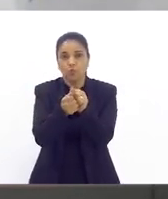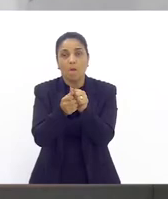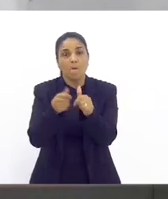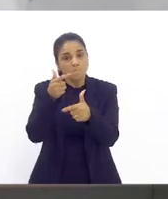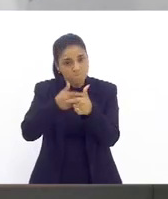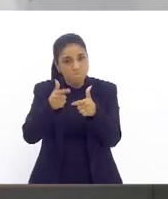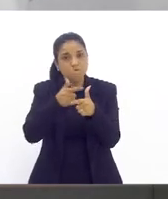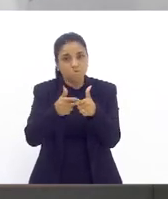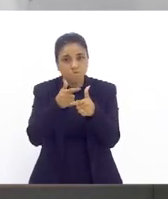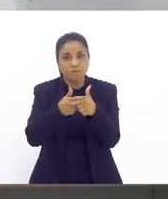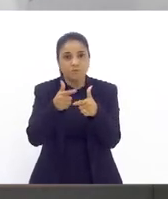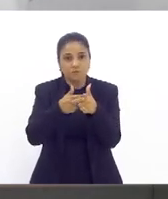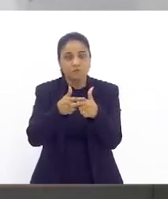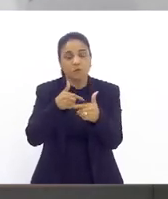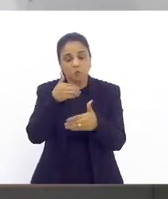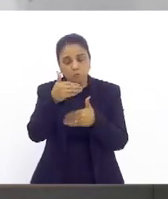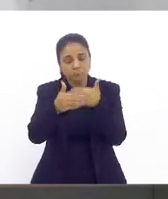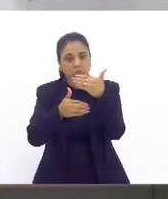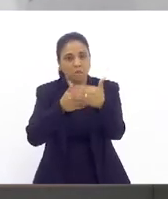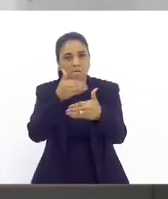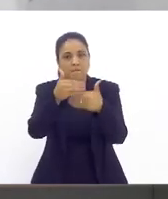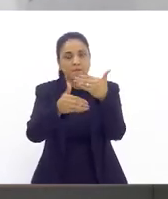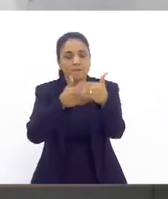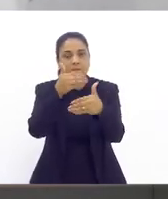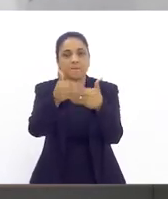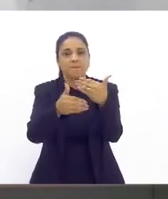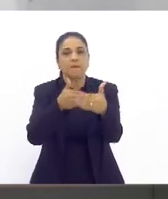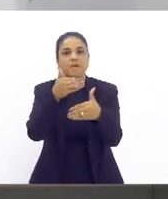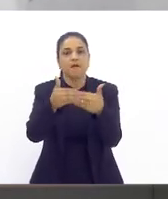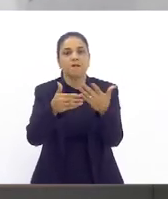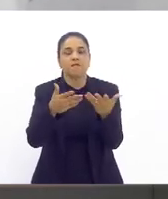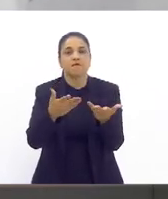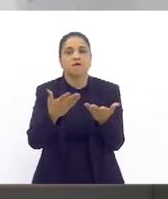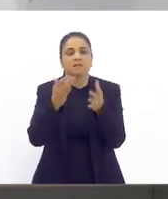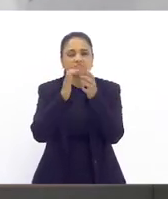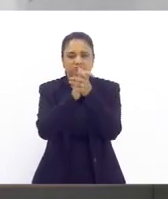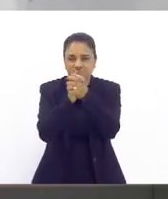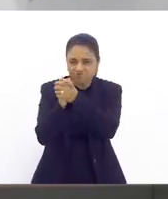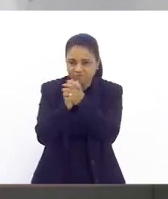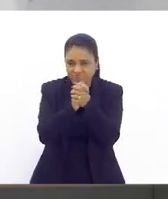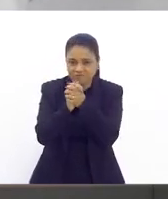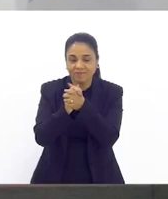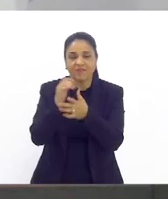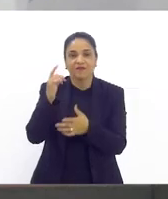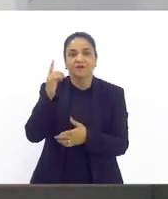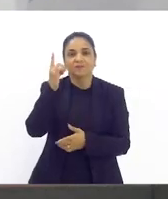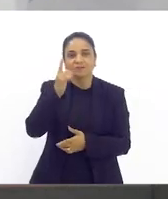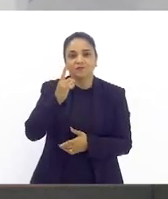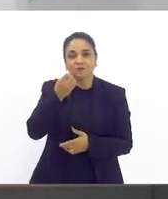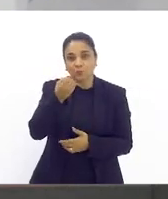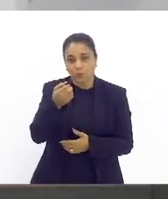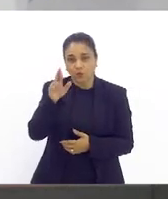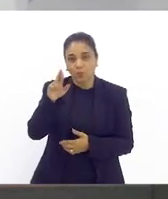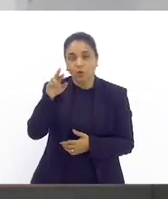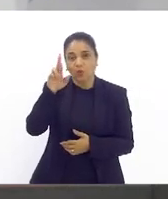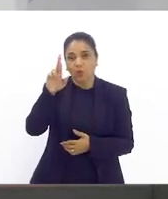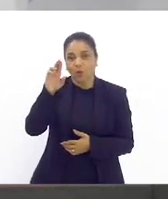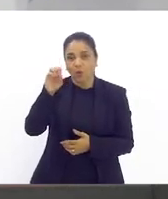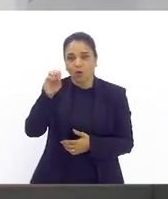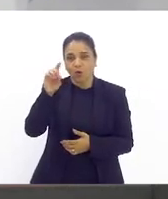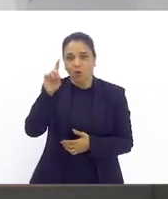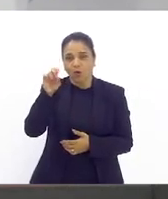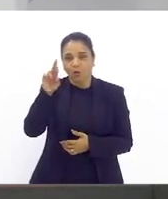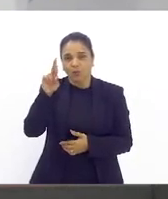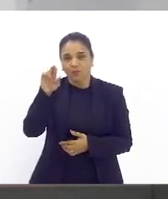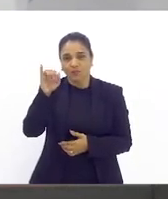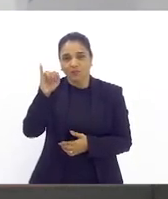que a gente precisa construir realmente a quatro mãos saudar que eu tô vendo aqui o Dr Rodrigo Azambuja um prazer a gente